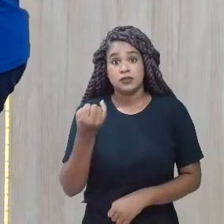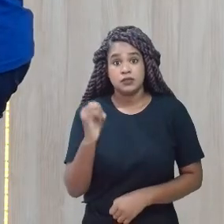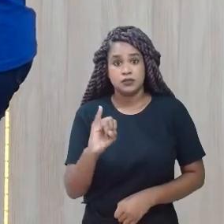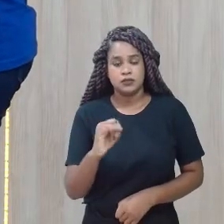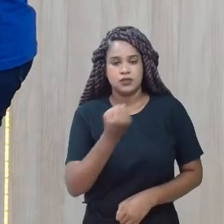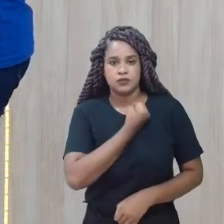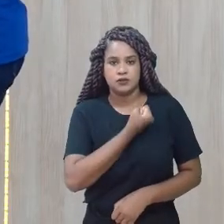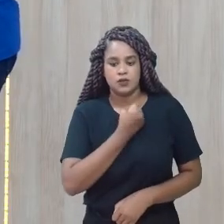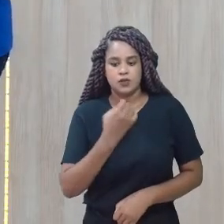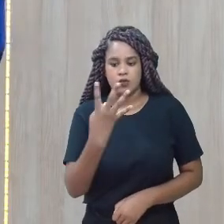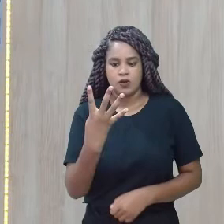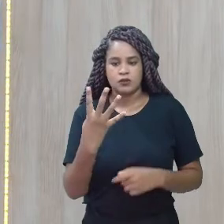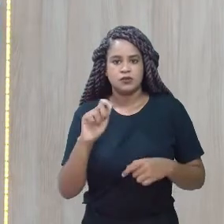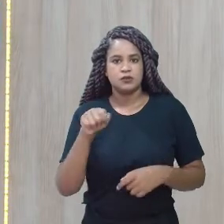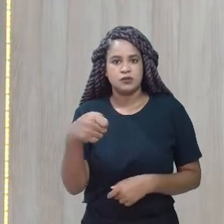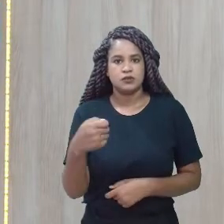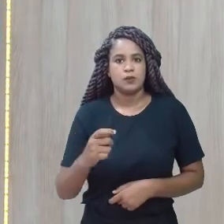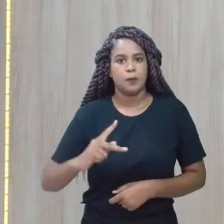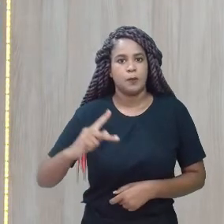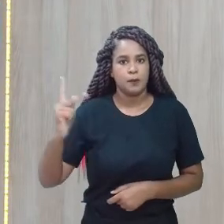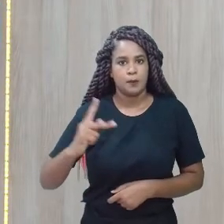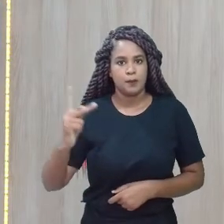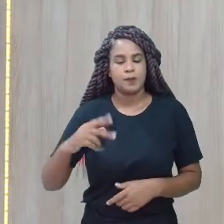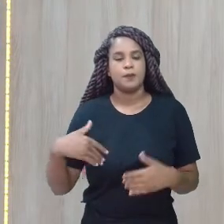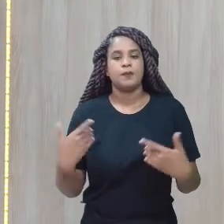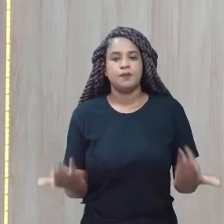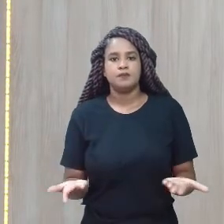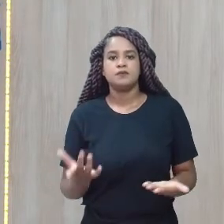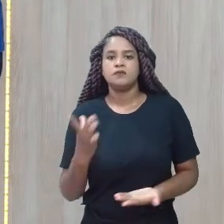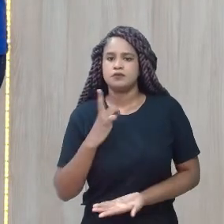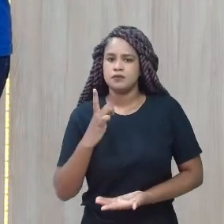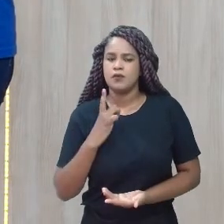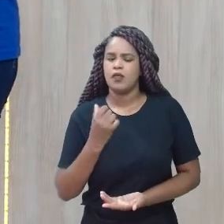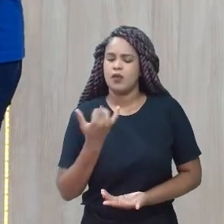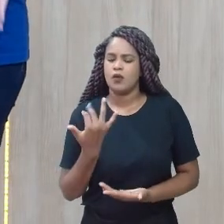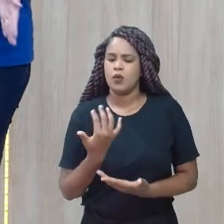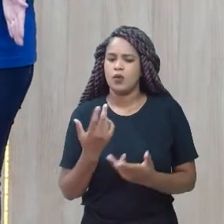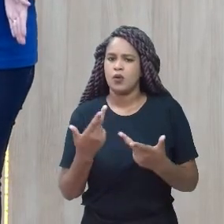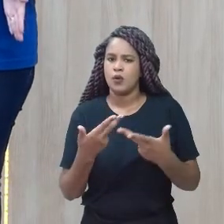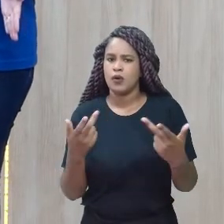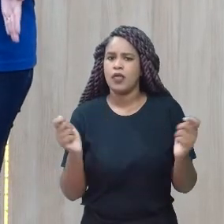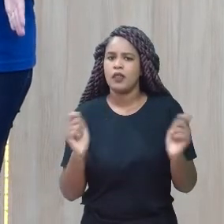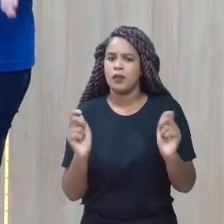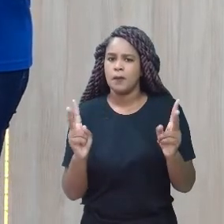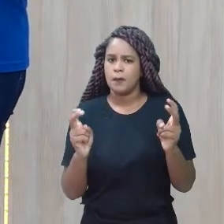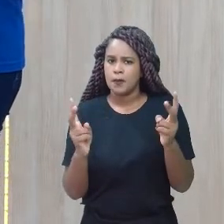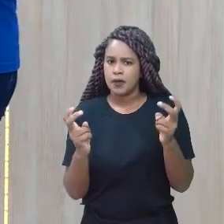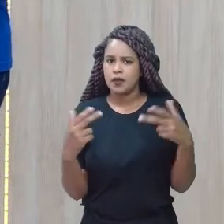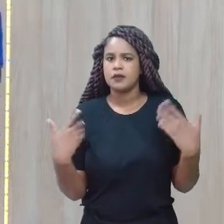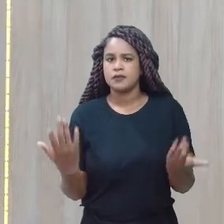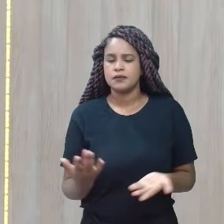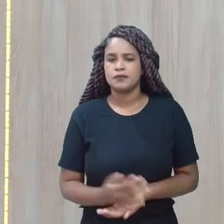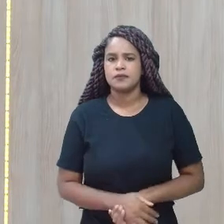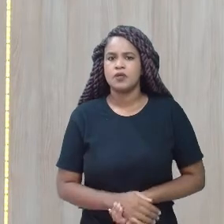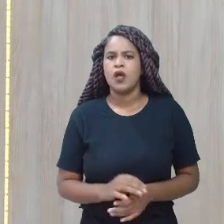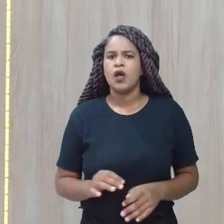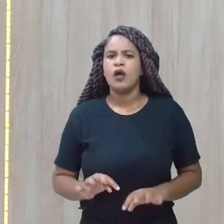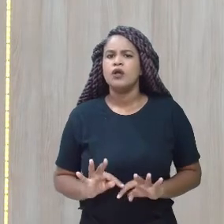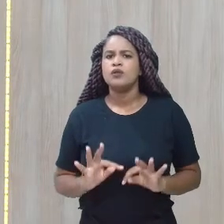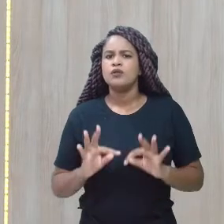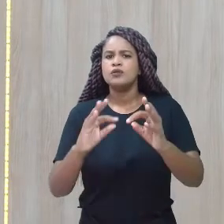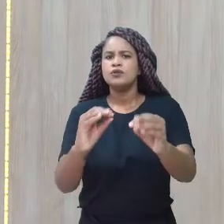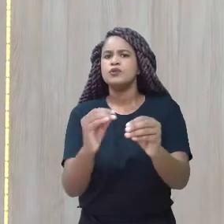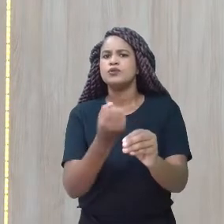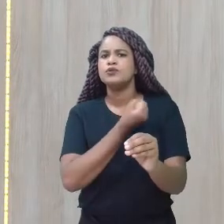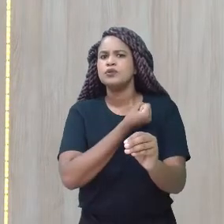4 é um número par, então a gente já tem algumas coisas que já pode observar em relação a esses números. Mas será que todo número par divide